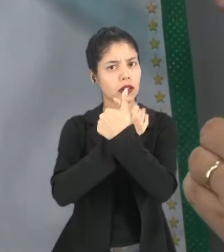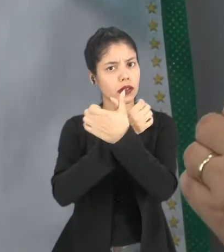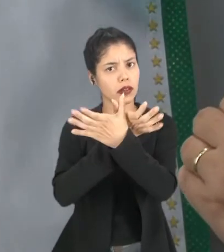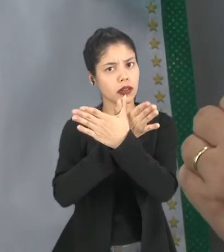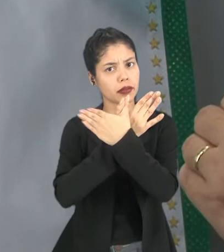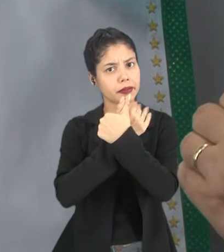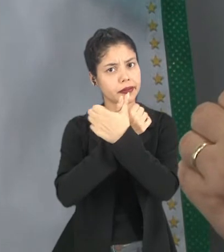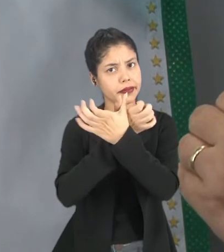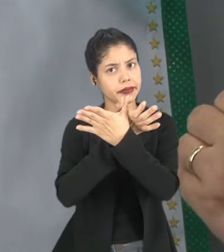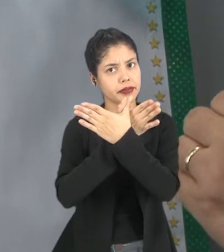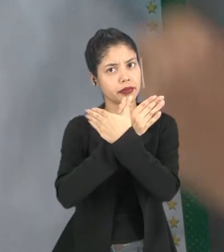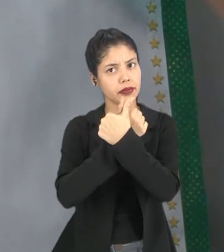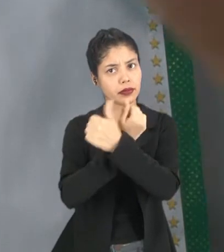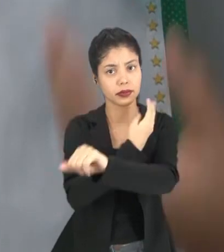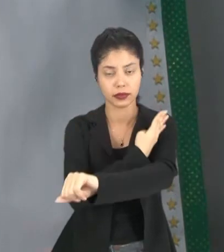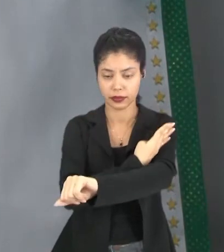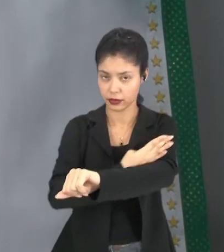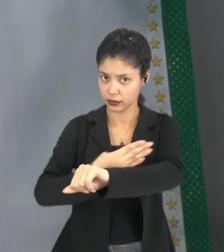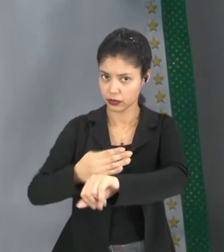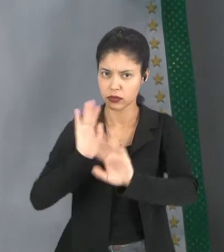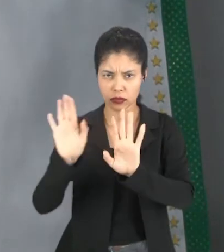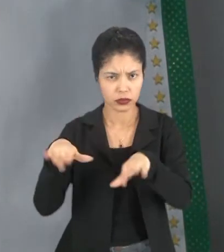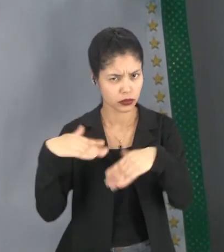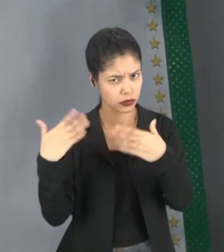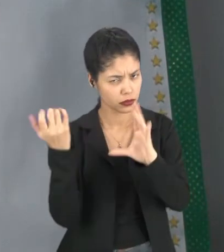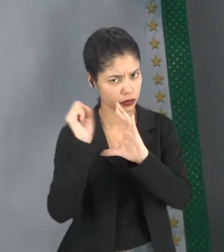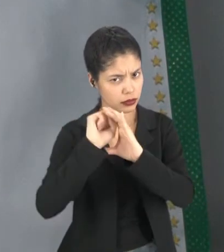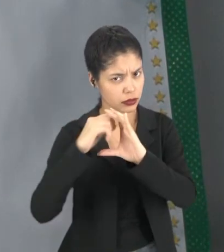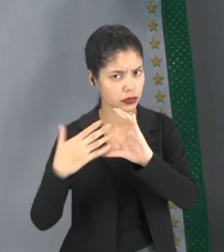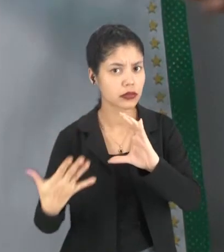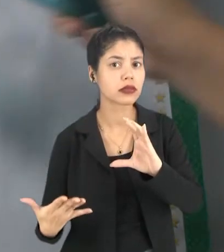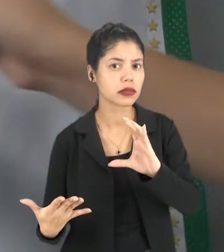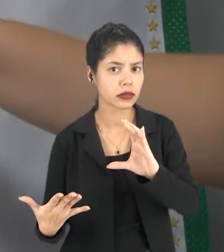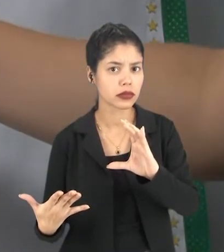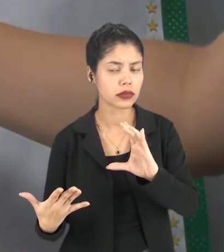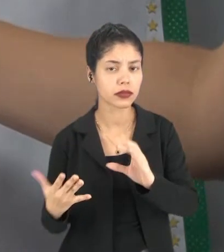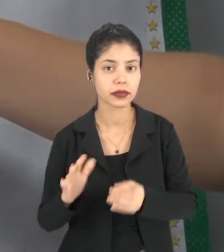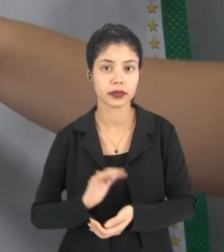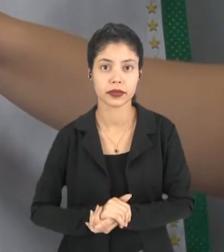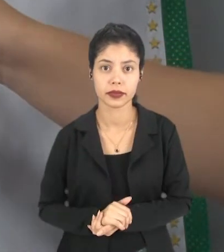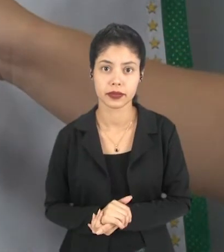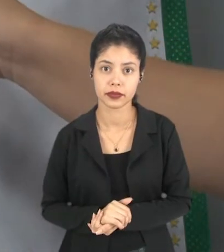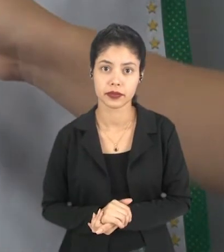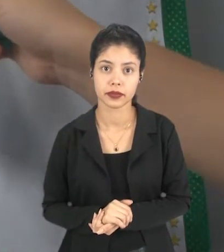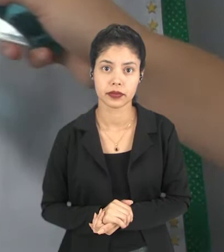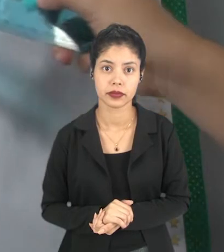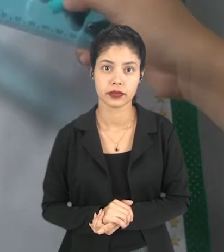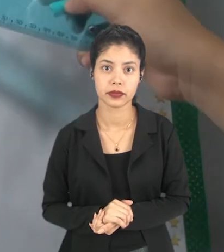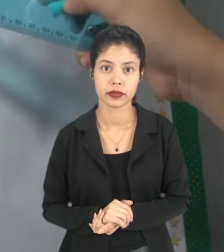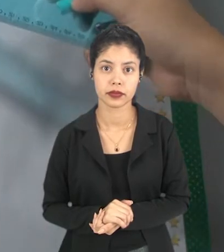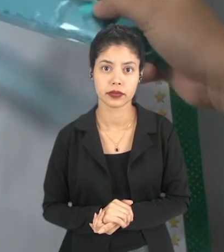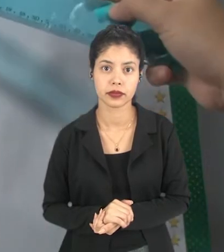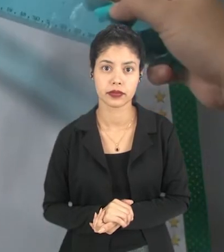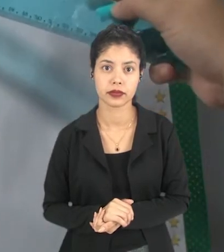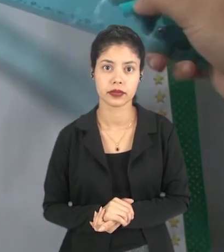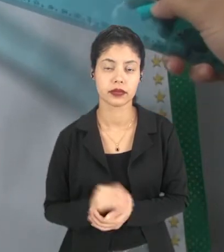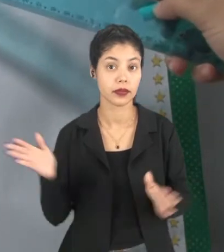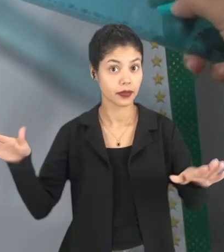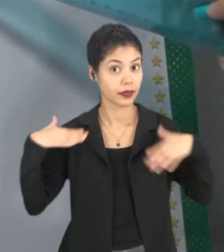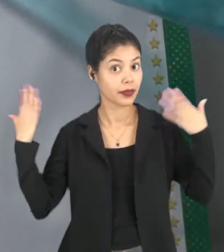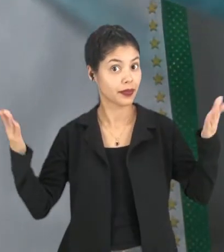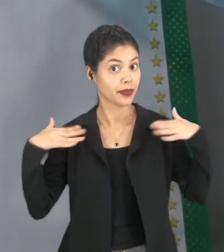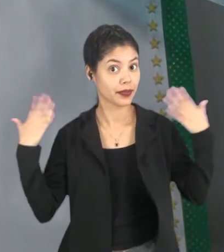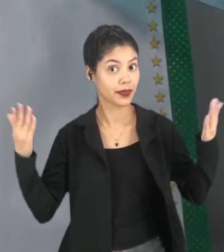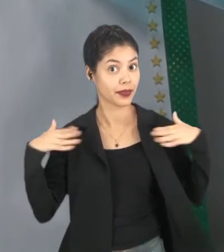Borboletas brancas. Quais são as características delas? São alegres